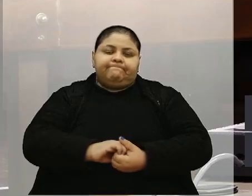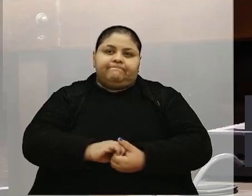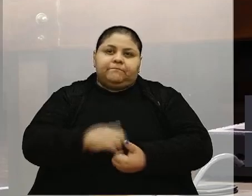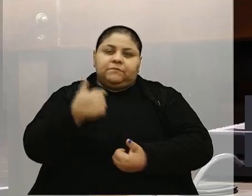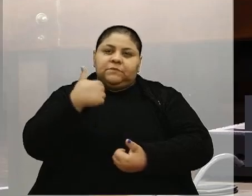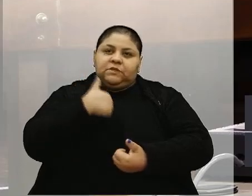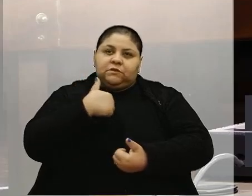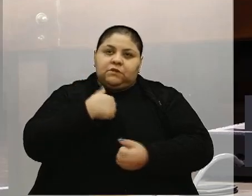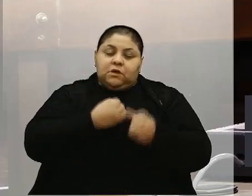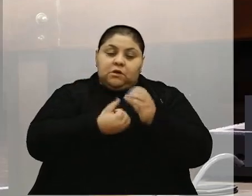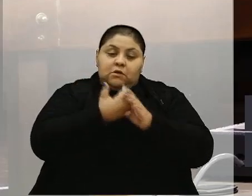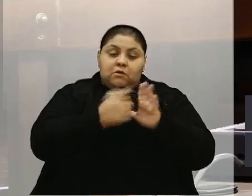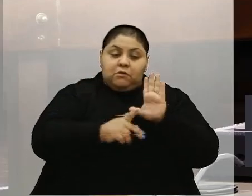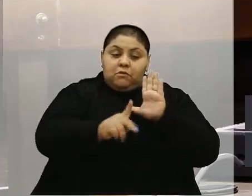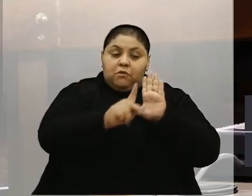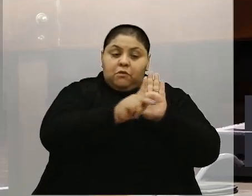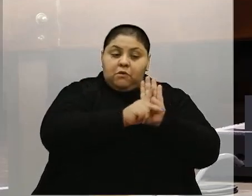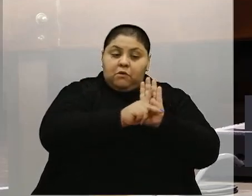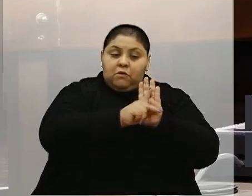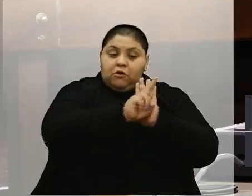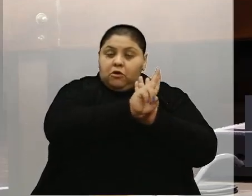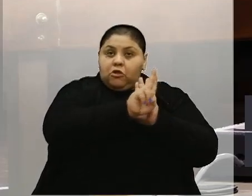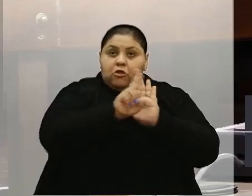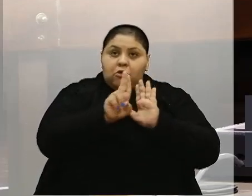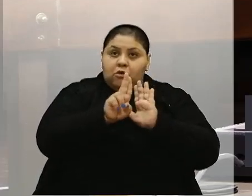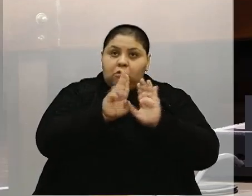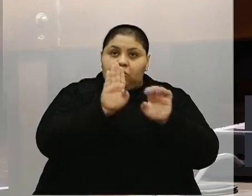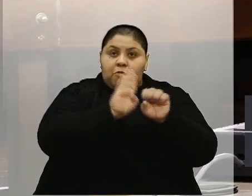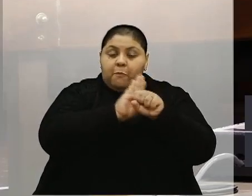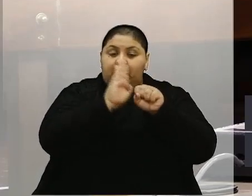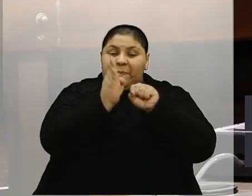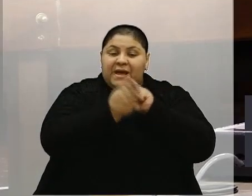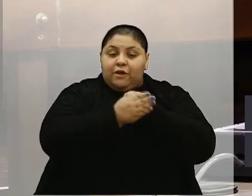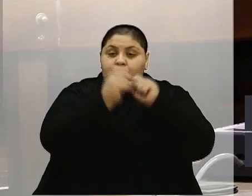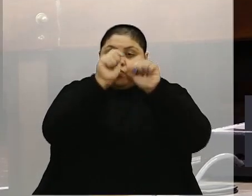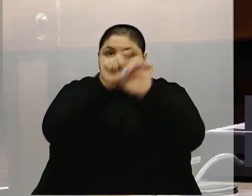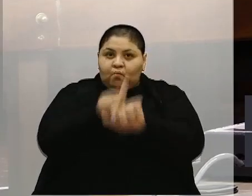criei um projeto, Jesus, que chama-se Bairro Limpo.